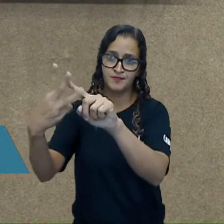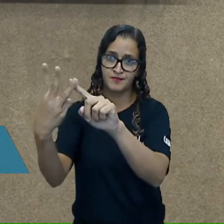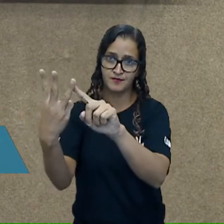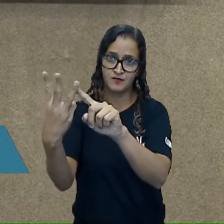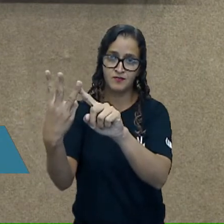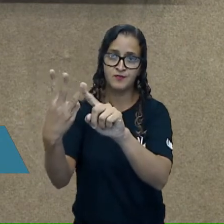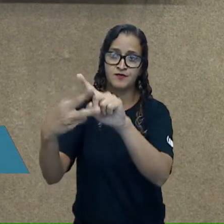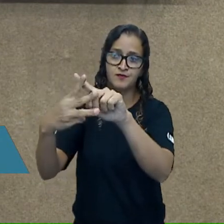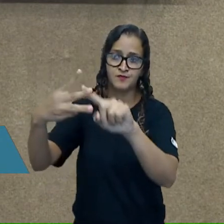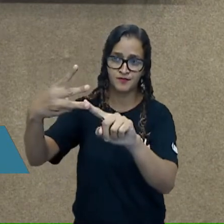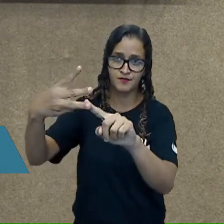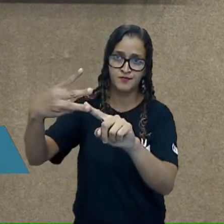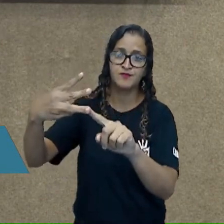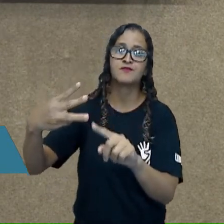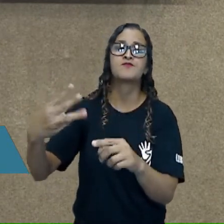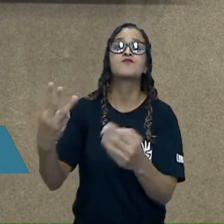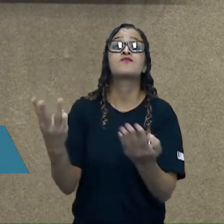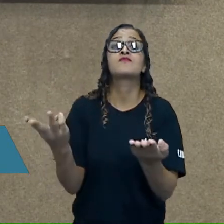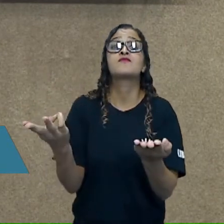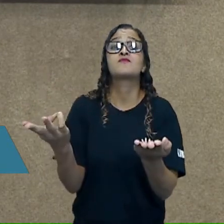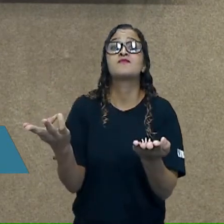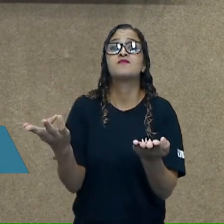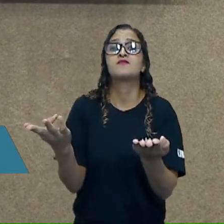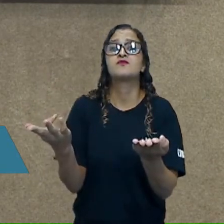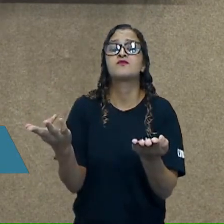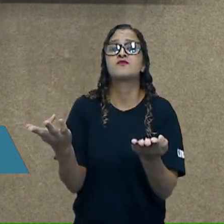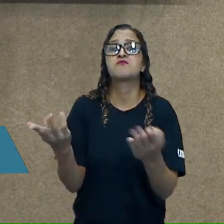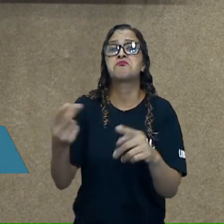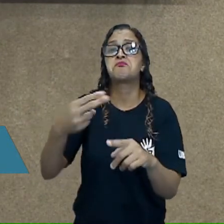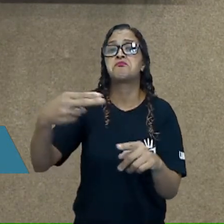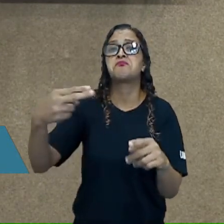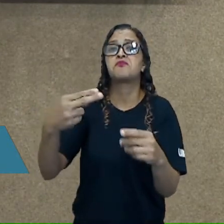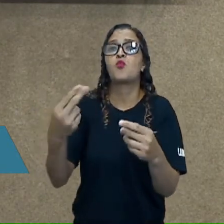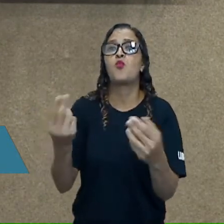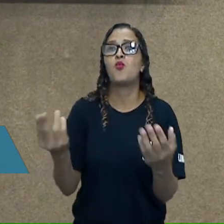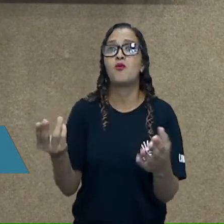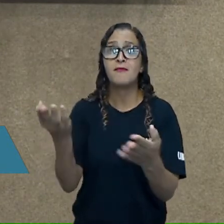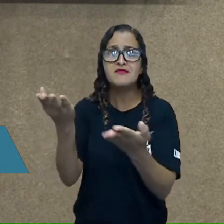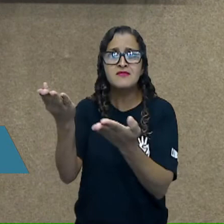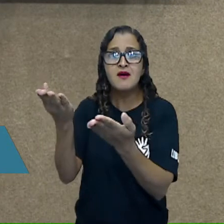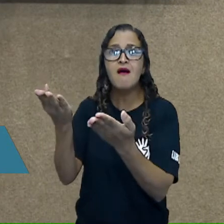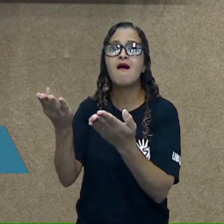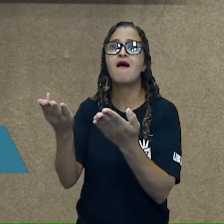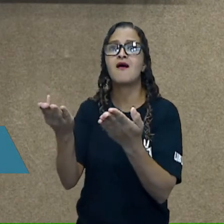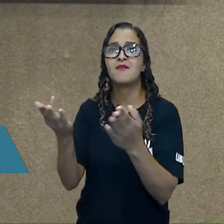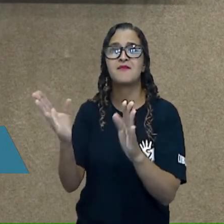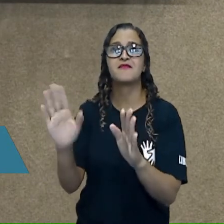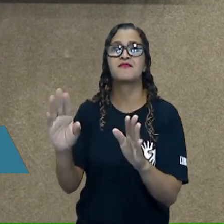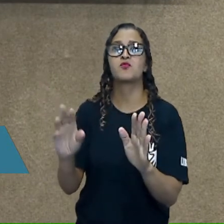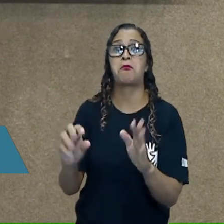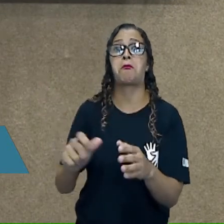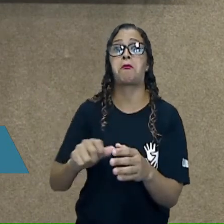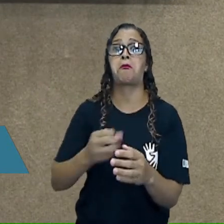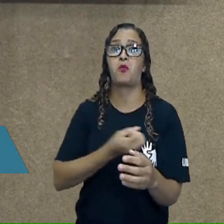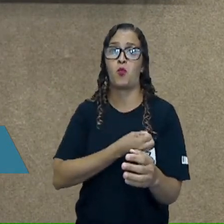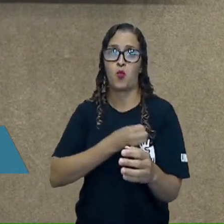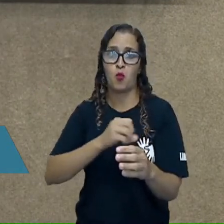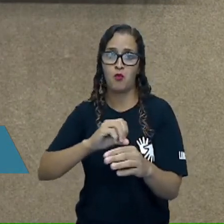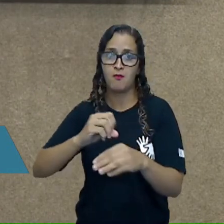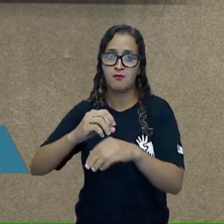somar 9 mais 3 e vamos achar um número maior. Olha, já não é um algarismo, é um número